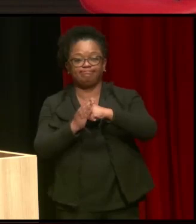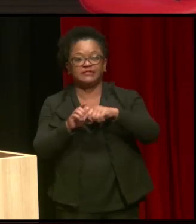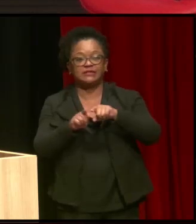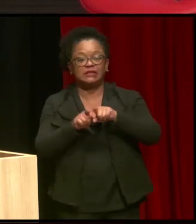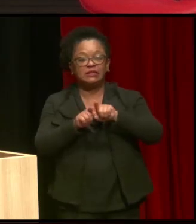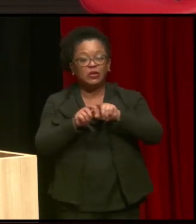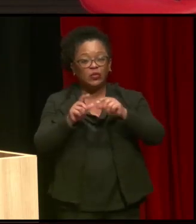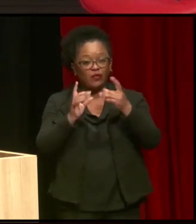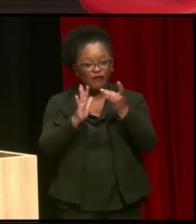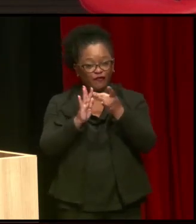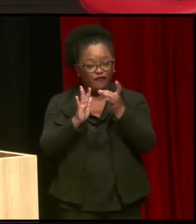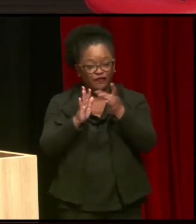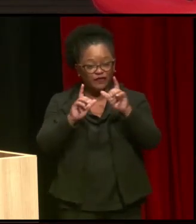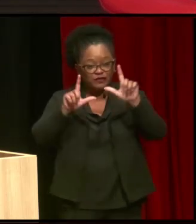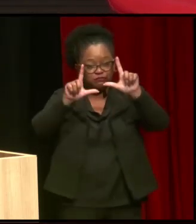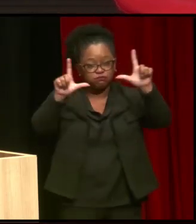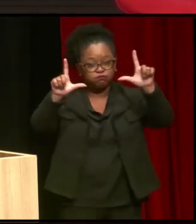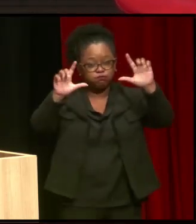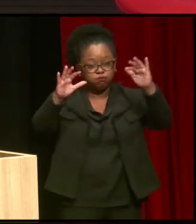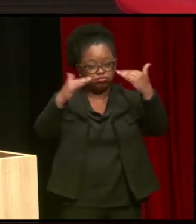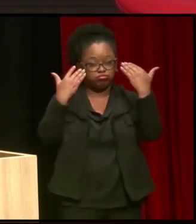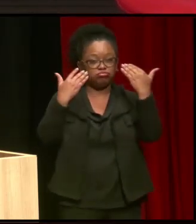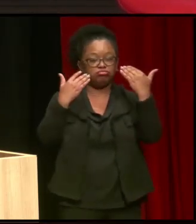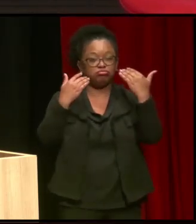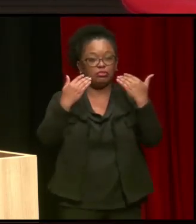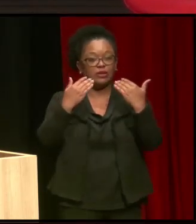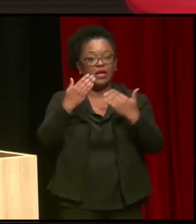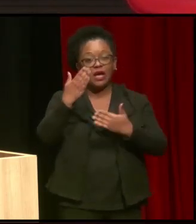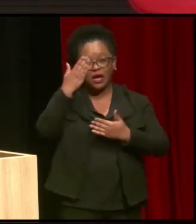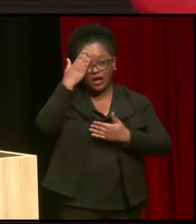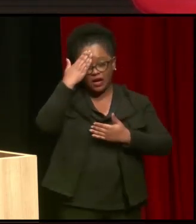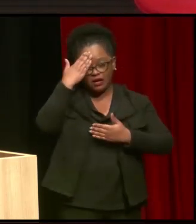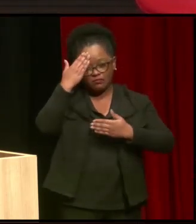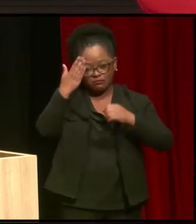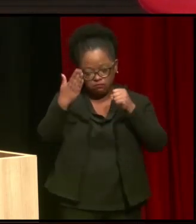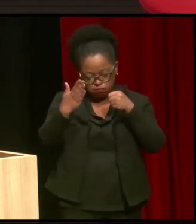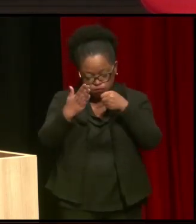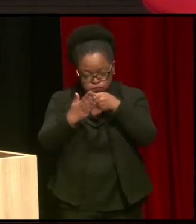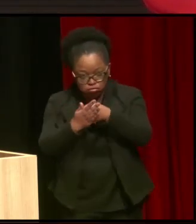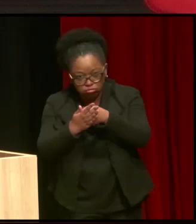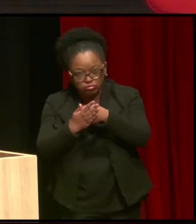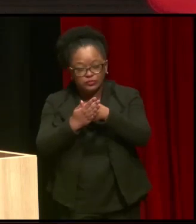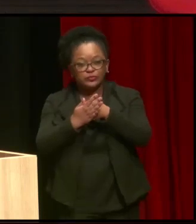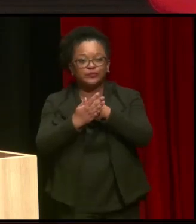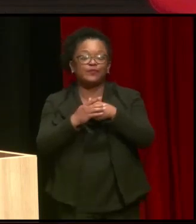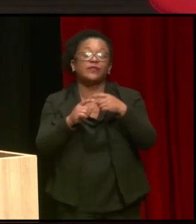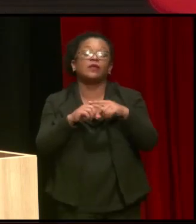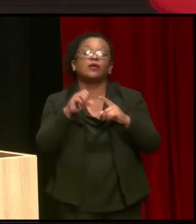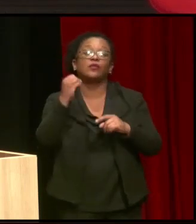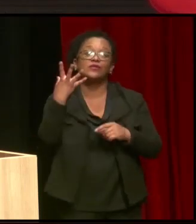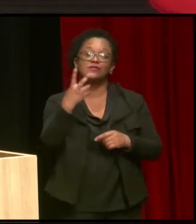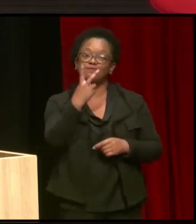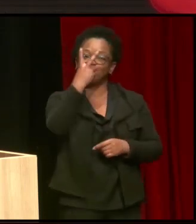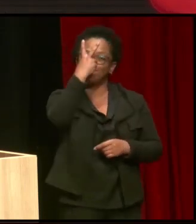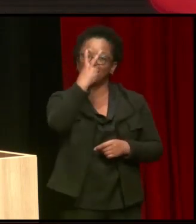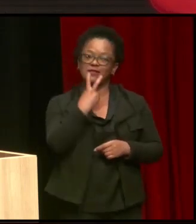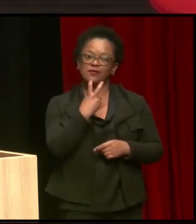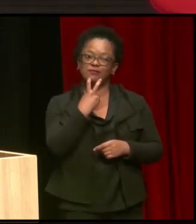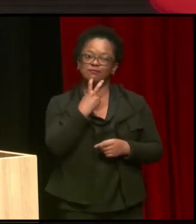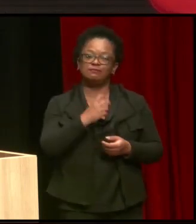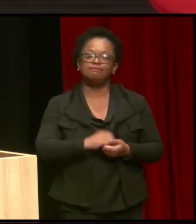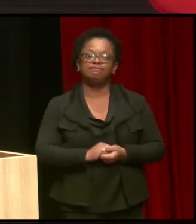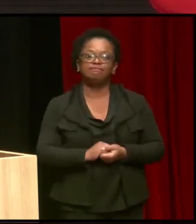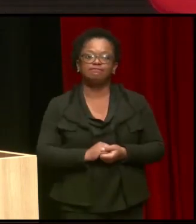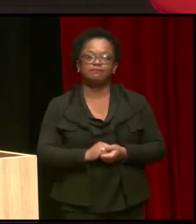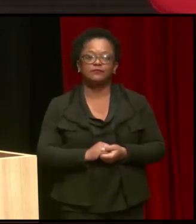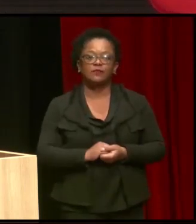para-brisa quebrou e tal, ele bateu com a cabeça do lado, assim, da barra do carro, e ele ficou cego. Ele não